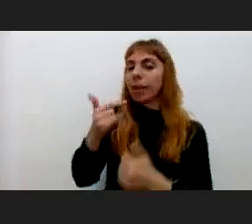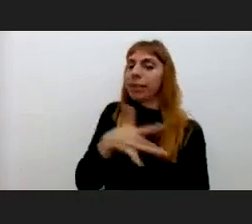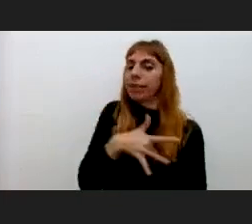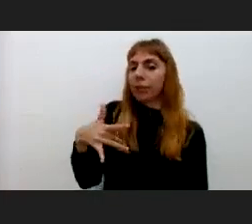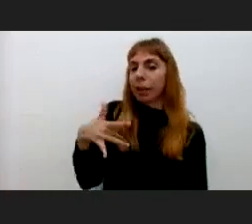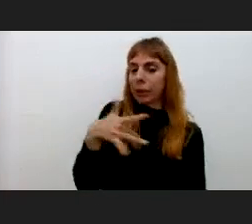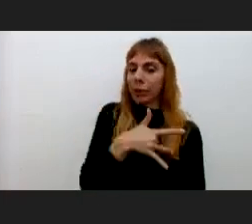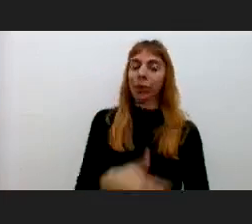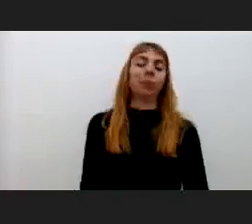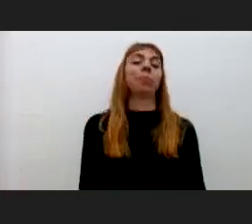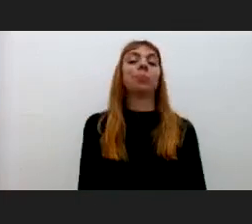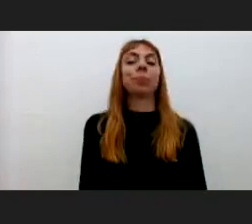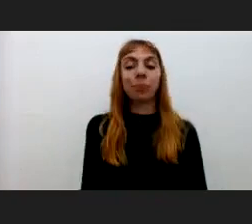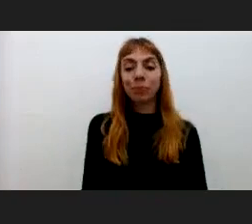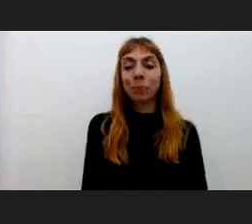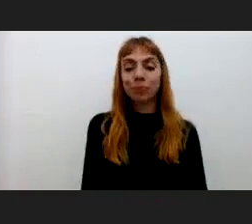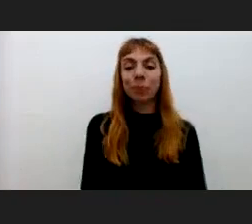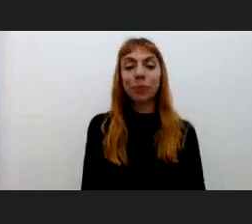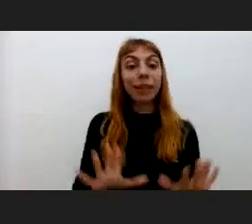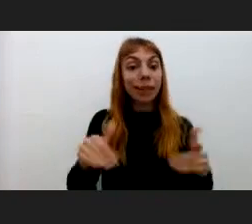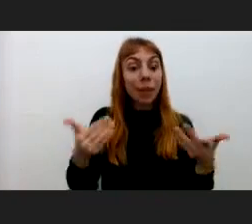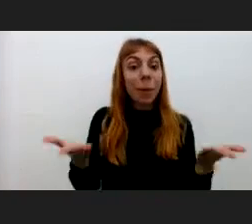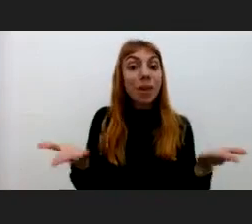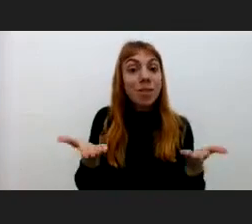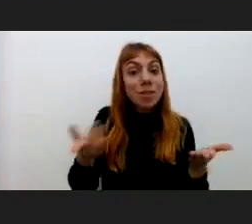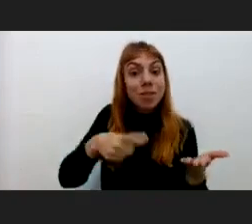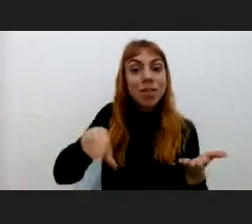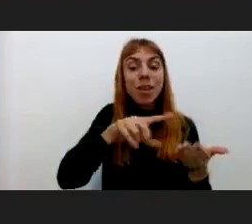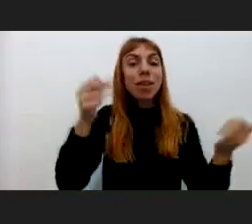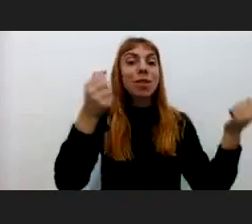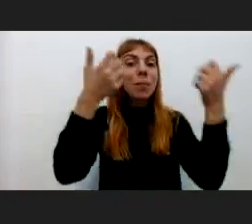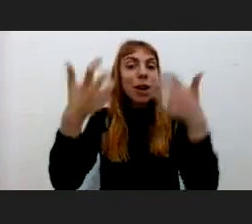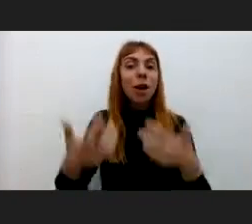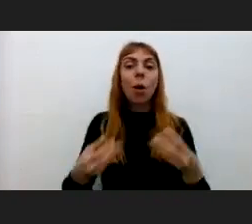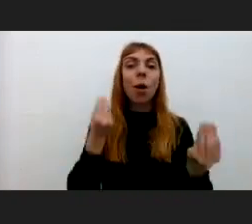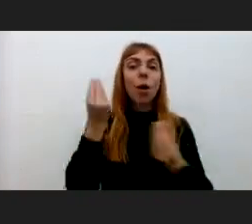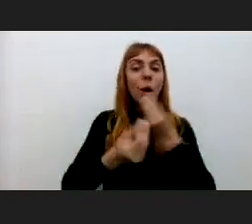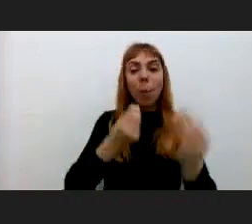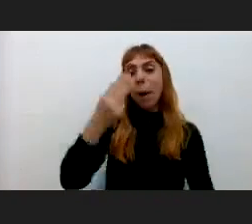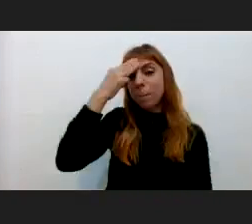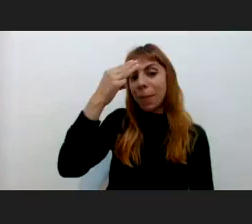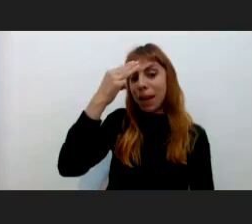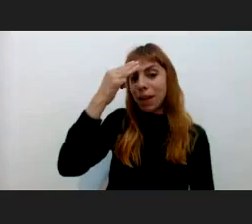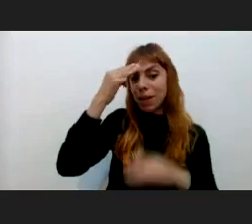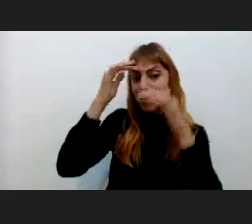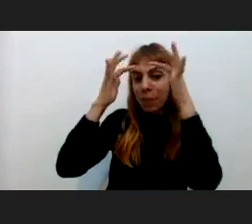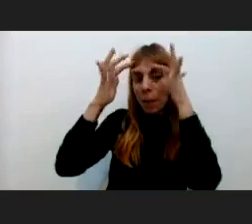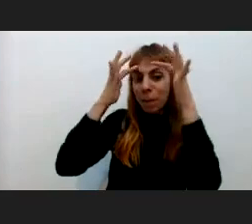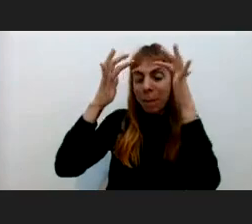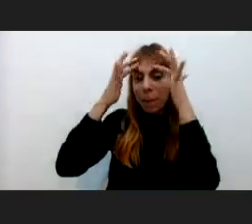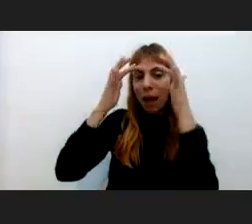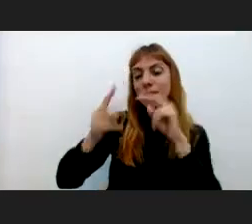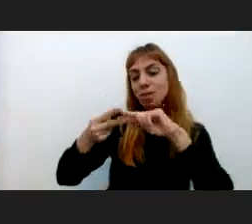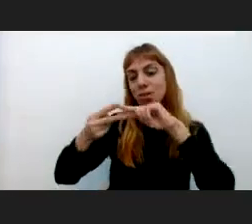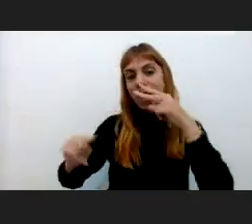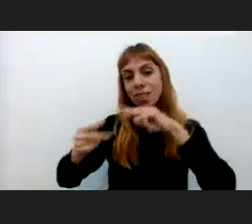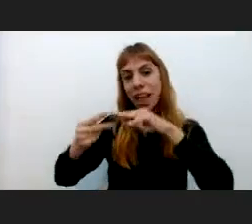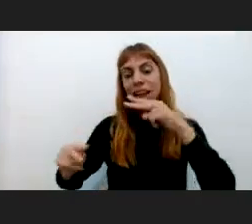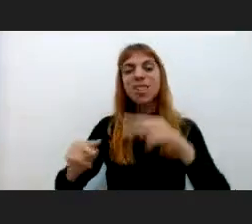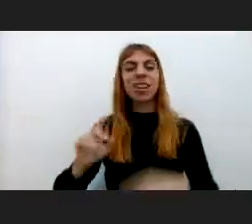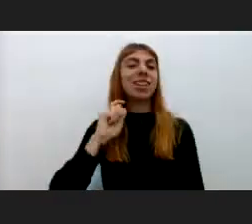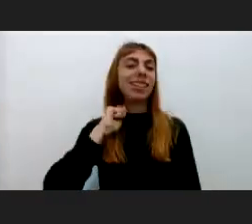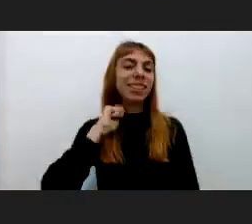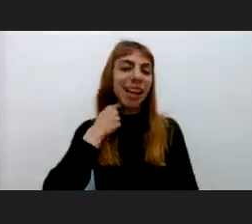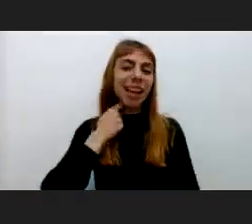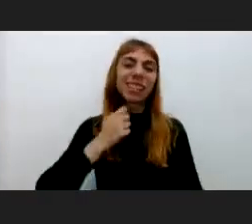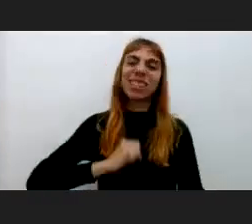gente já falou da mente e da genética, né? O estresse, a ansiedade, né? A Judete falou que tem muitos